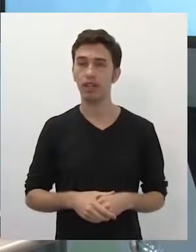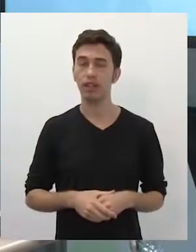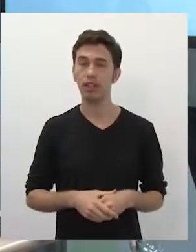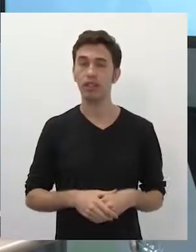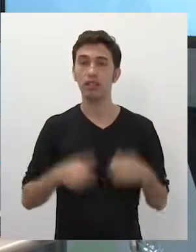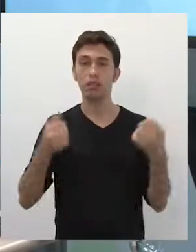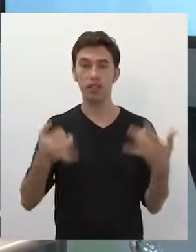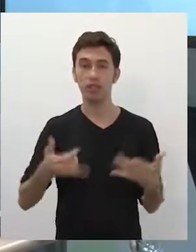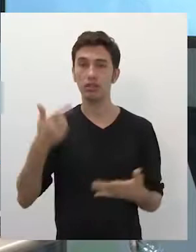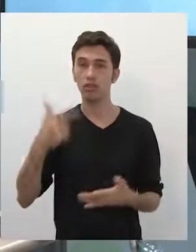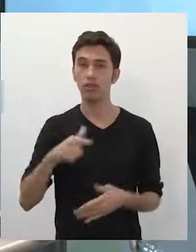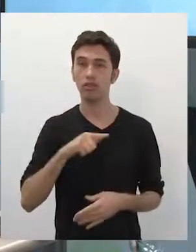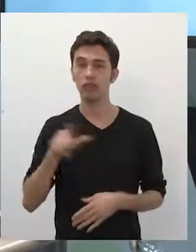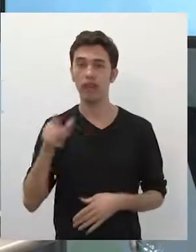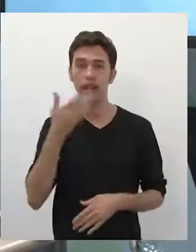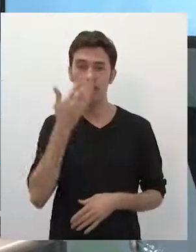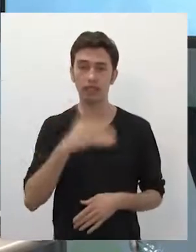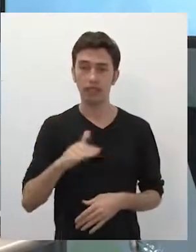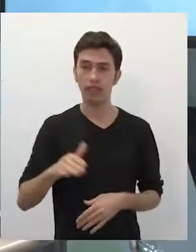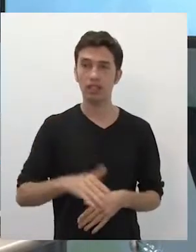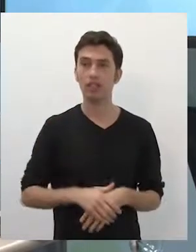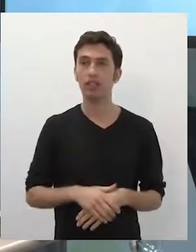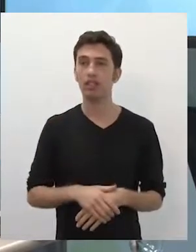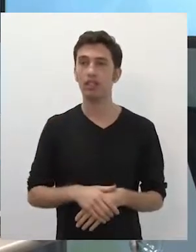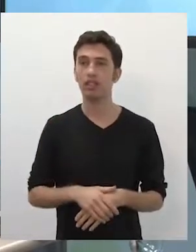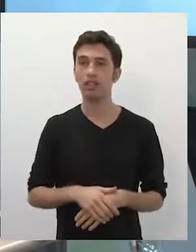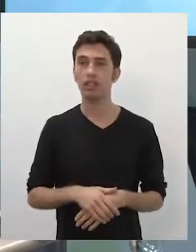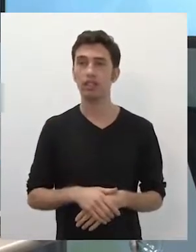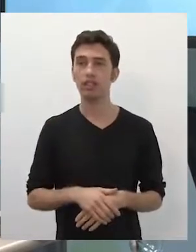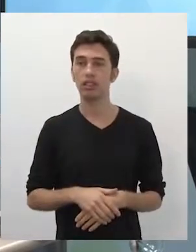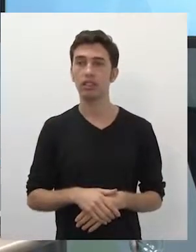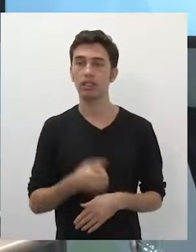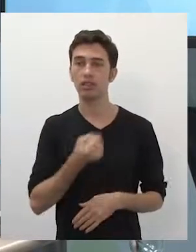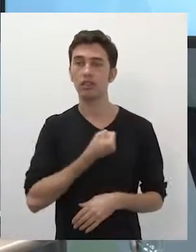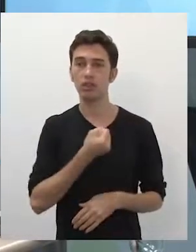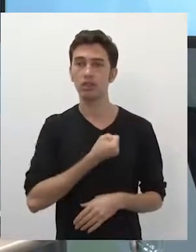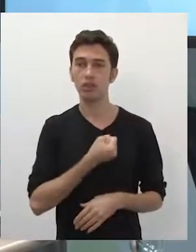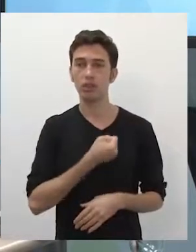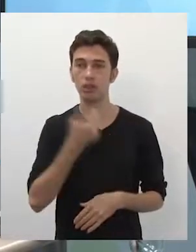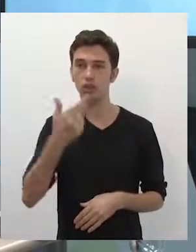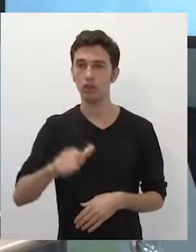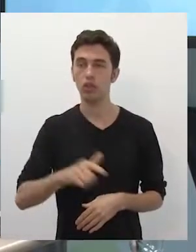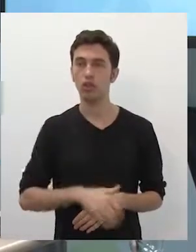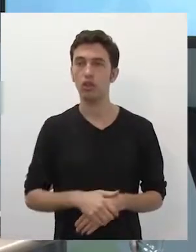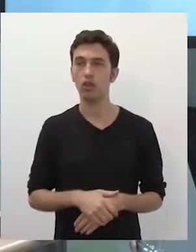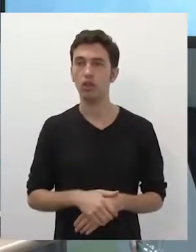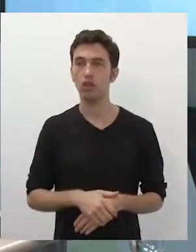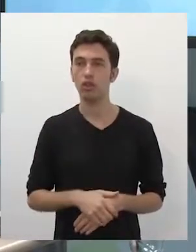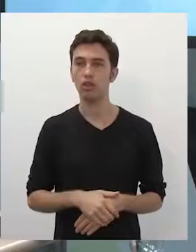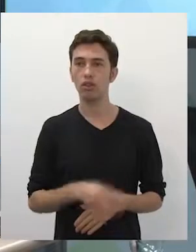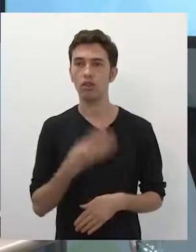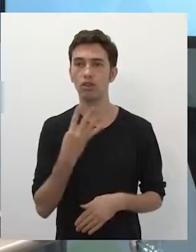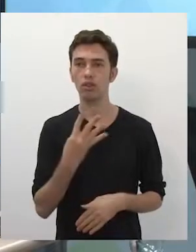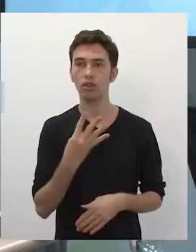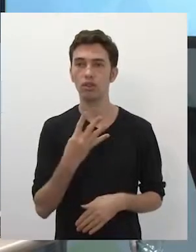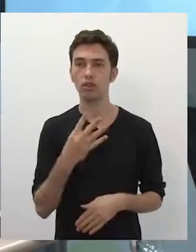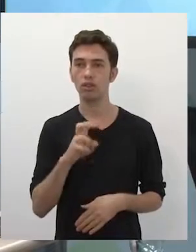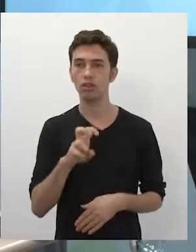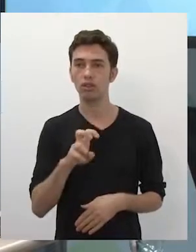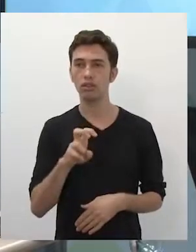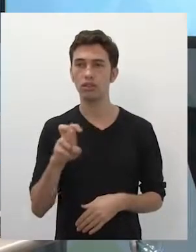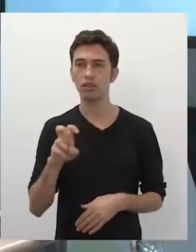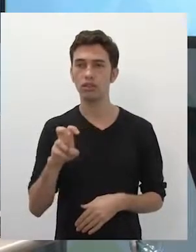né, que elas estão passando por isso? E o número, novamente, ó, 425 mil pessoas. Então,